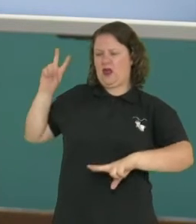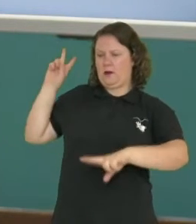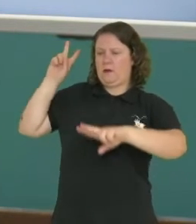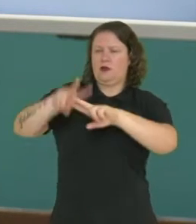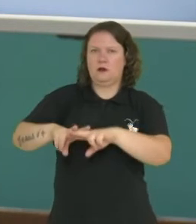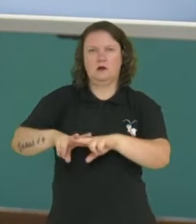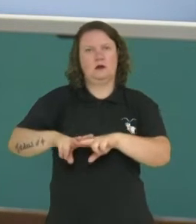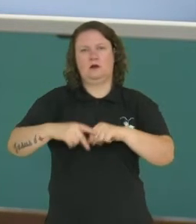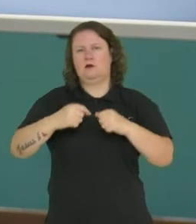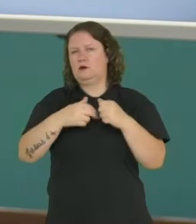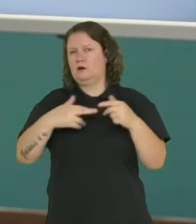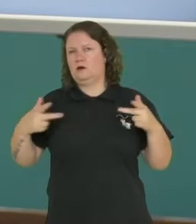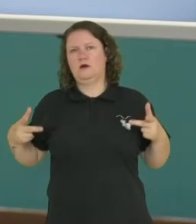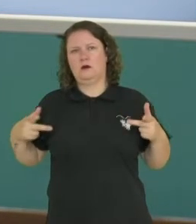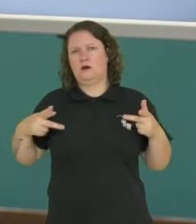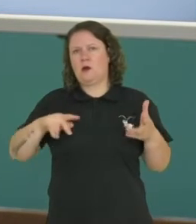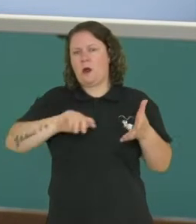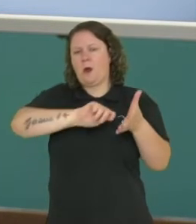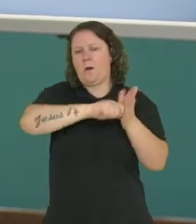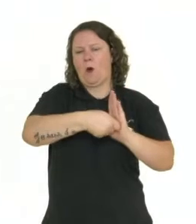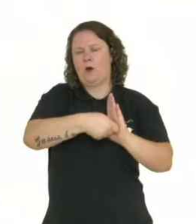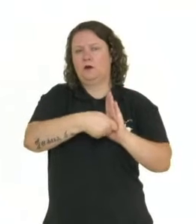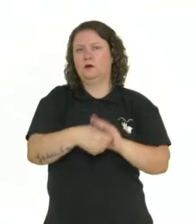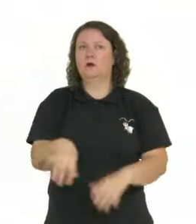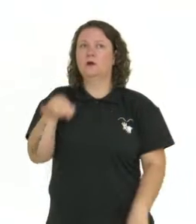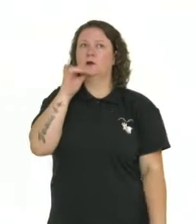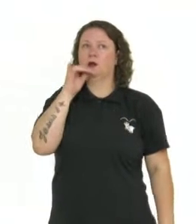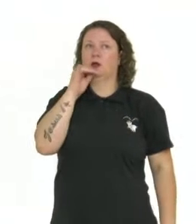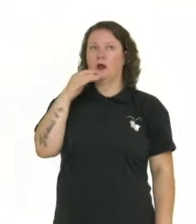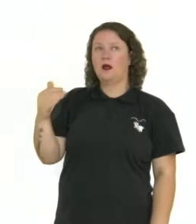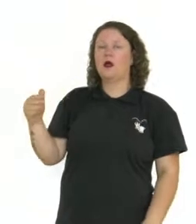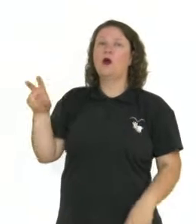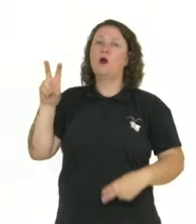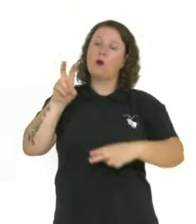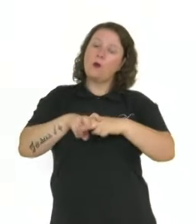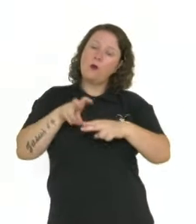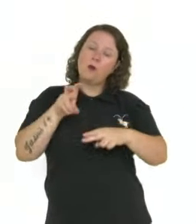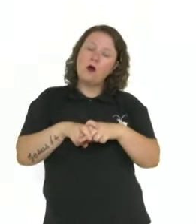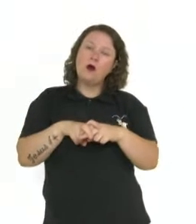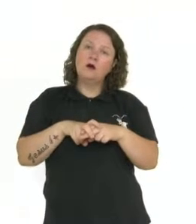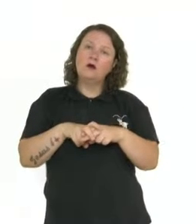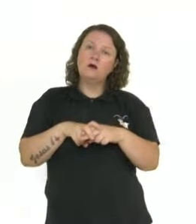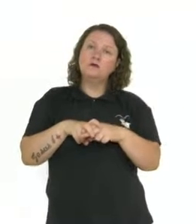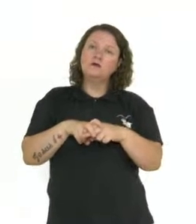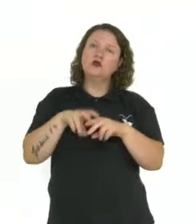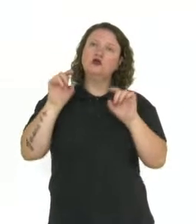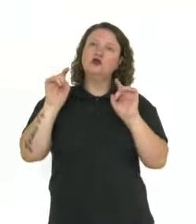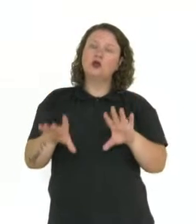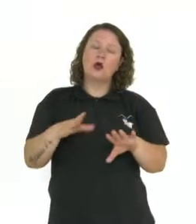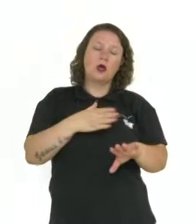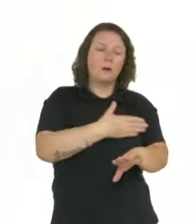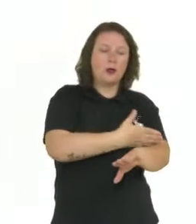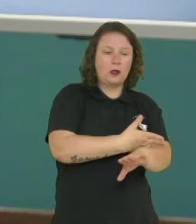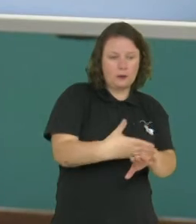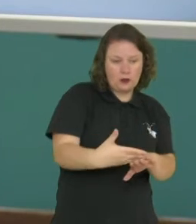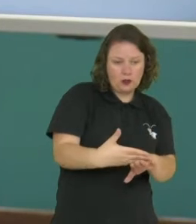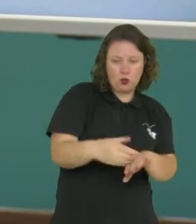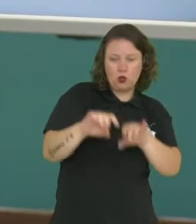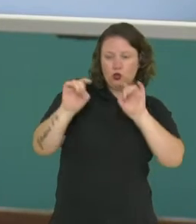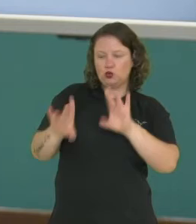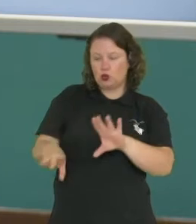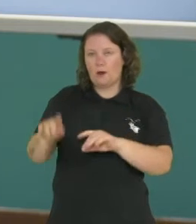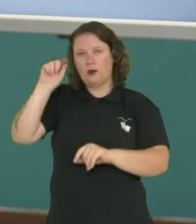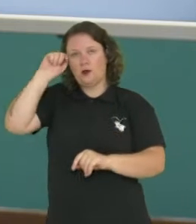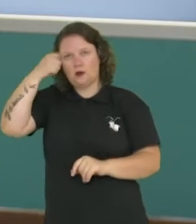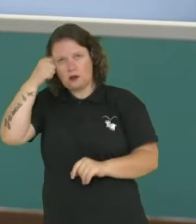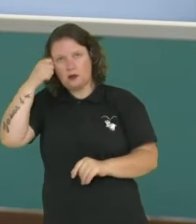por diante. E também, ó, por exemplo, banco para sentar só para brancos ou só para negros, no caso. Então tinha essa